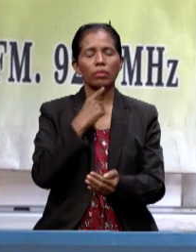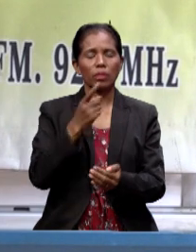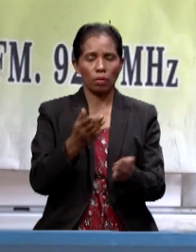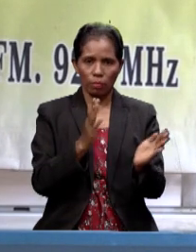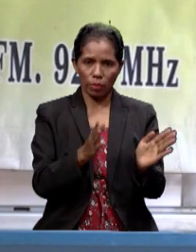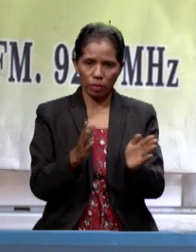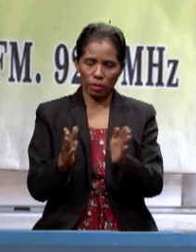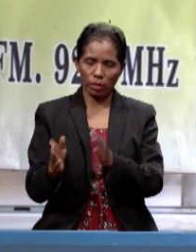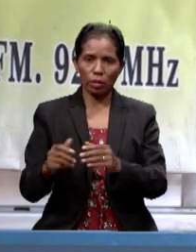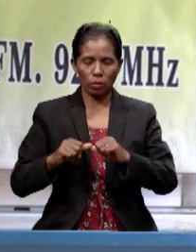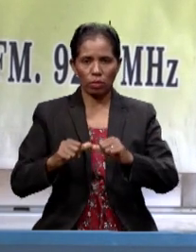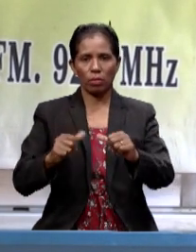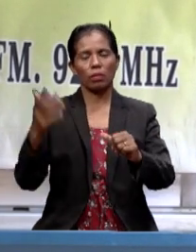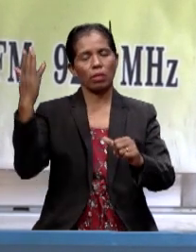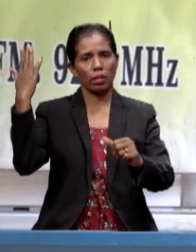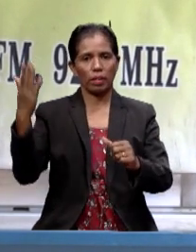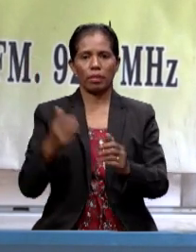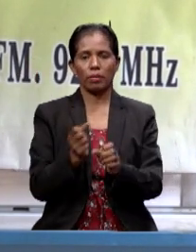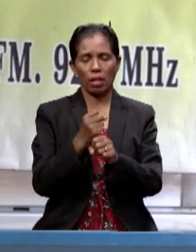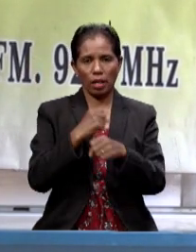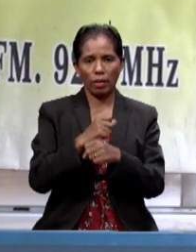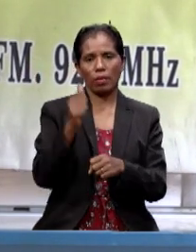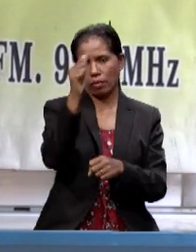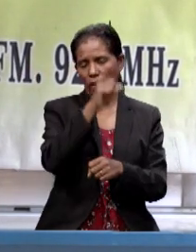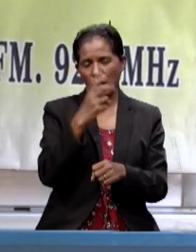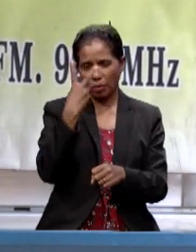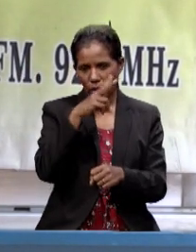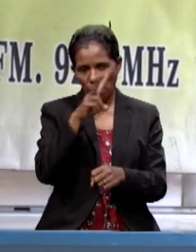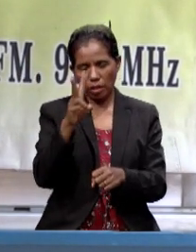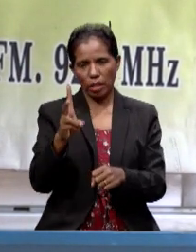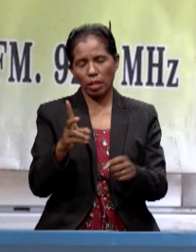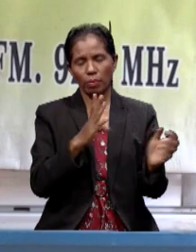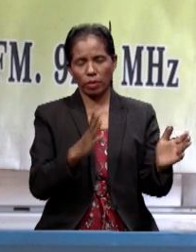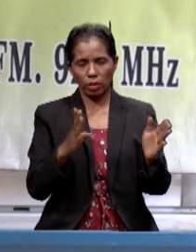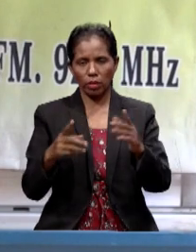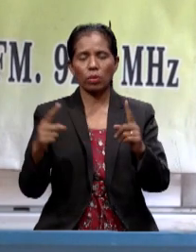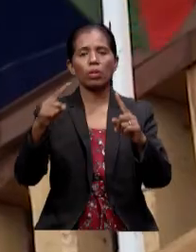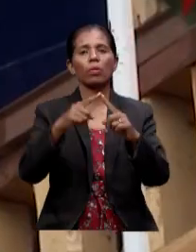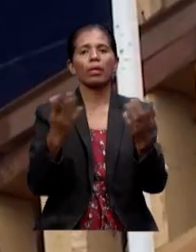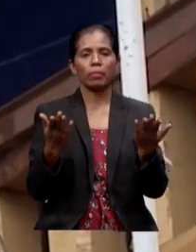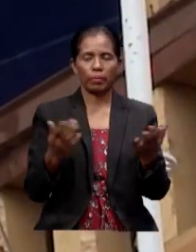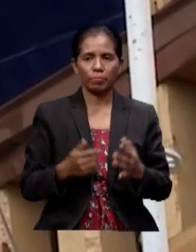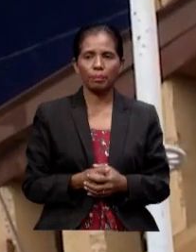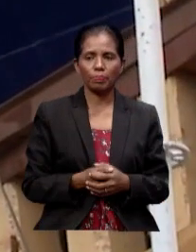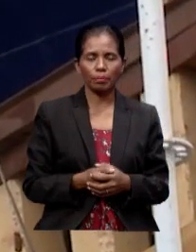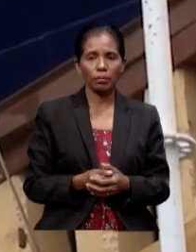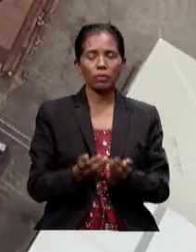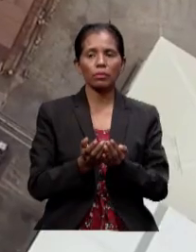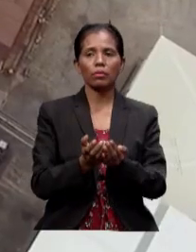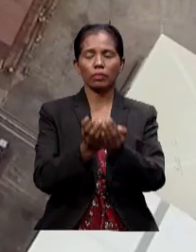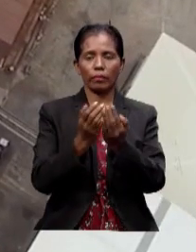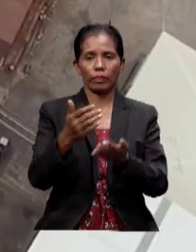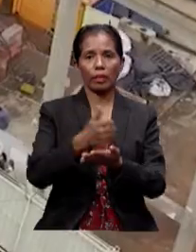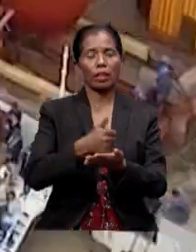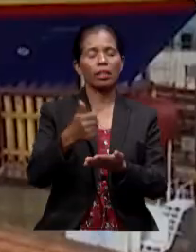iha Câmara de Contas nia auditoria ita hotu hende ninia proseso nese la auto hende Rohak Solok inaugura ia